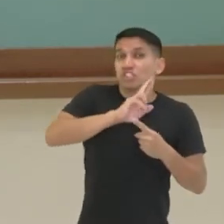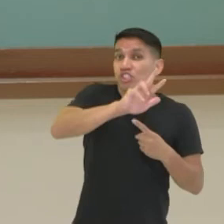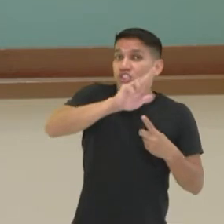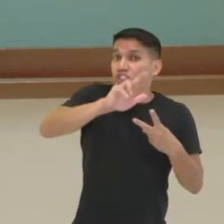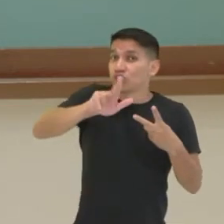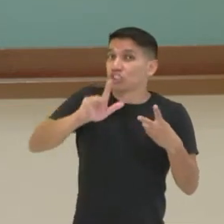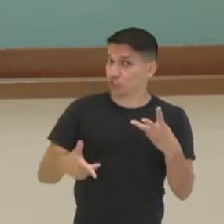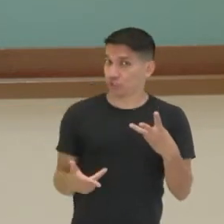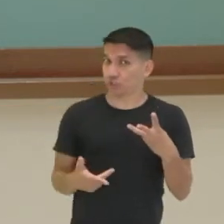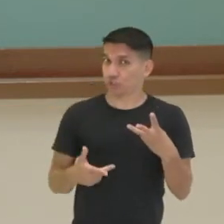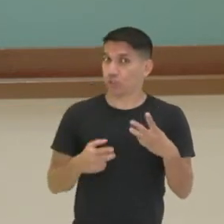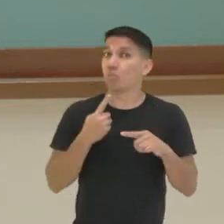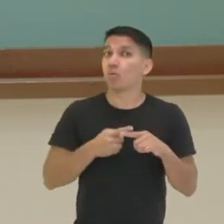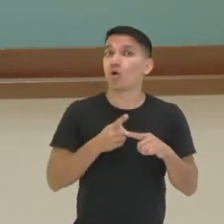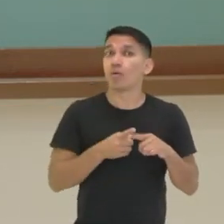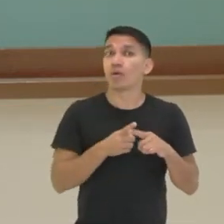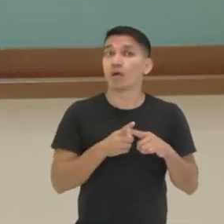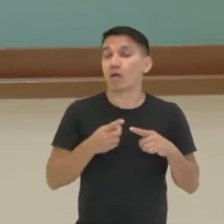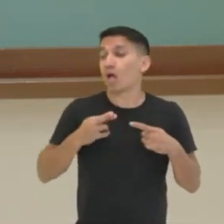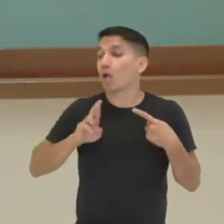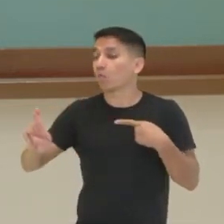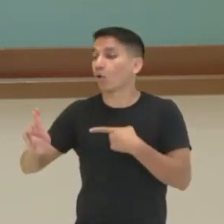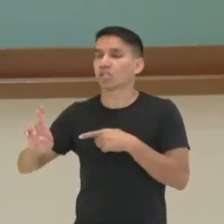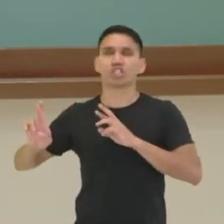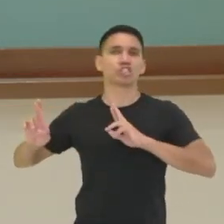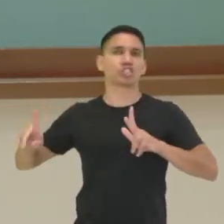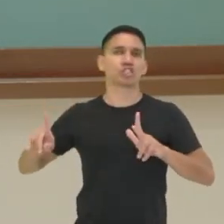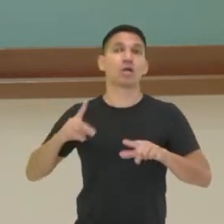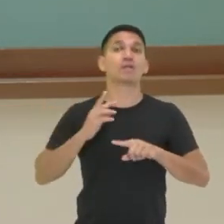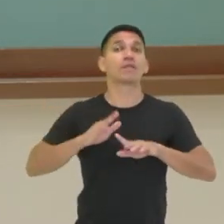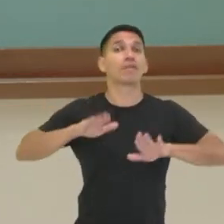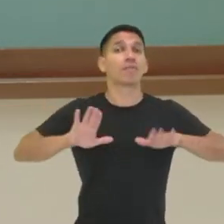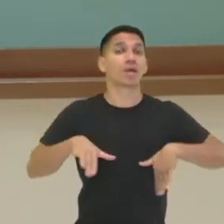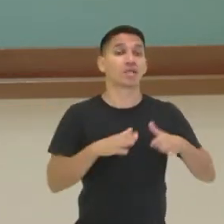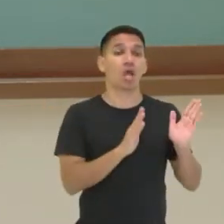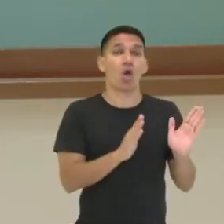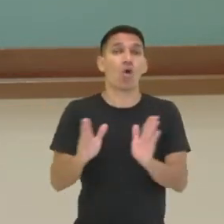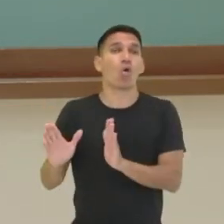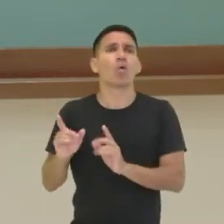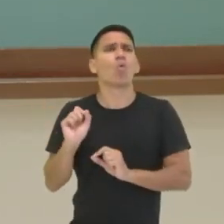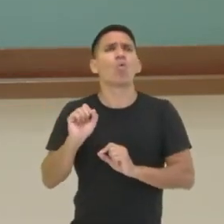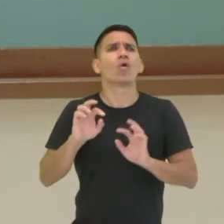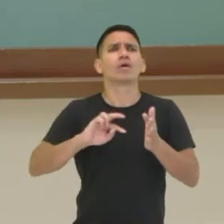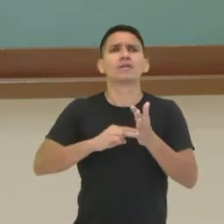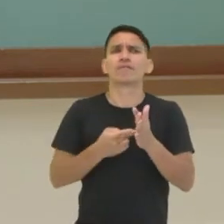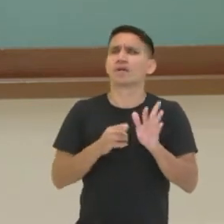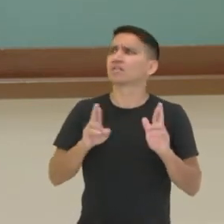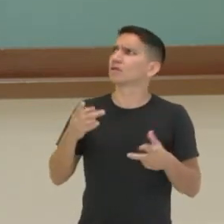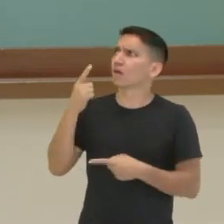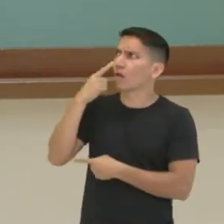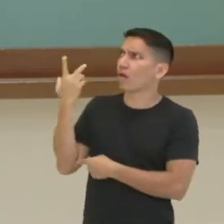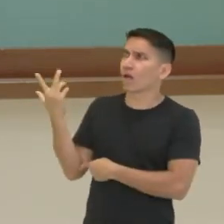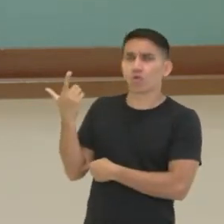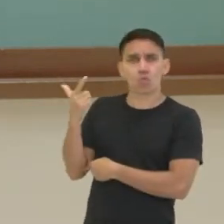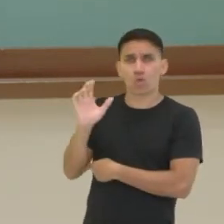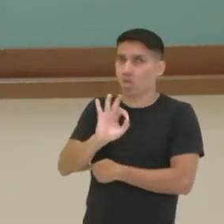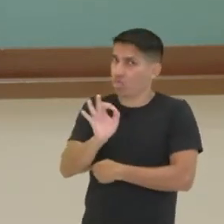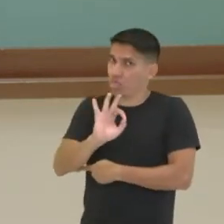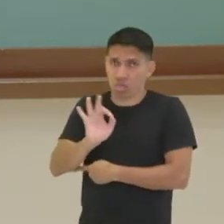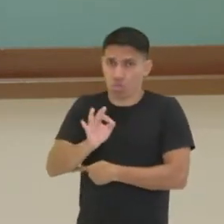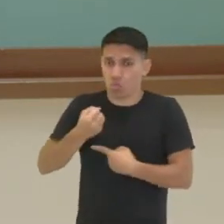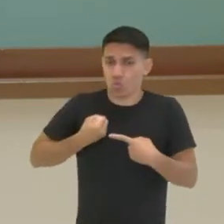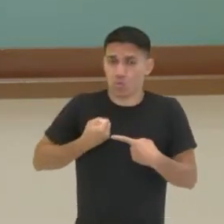si pela ordem dos seus algarismos. Então, o que isso quer dizer difere? Eu não vejo nenhum número igual escrito.